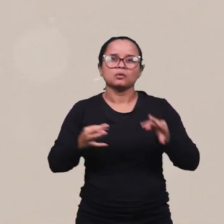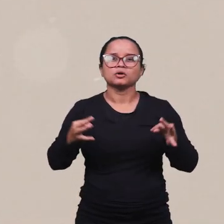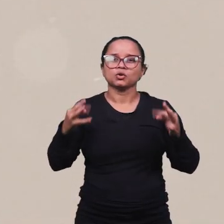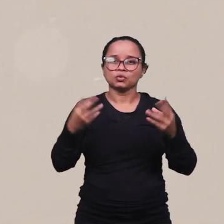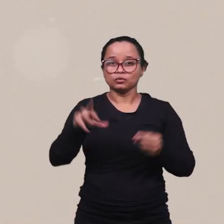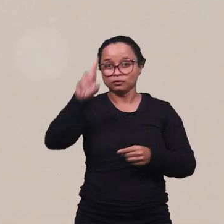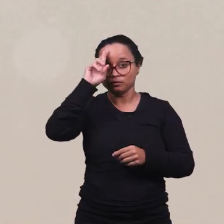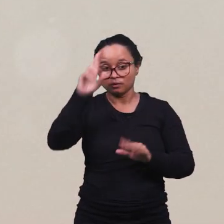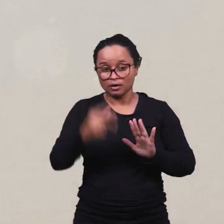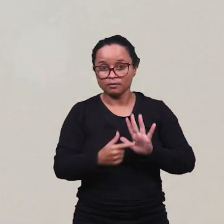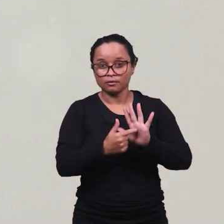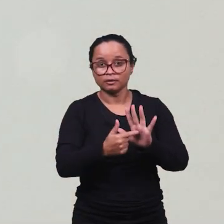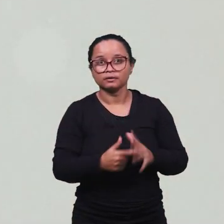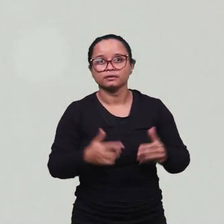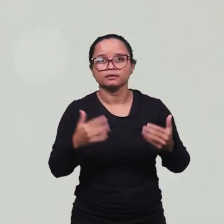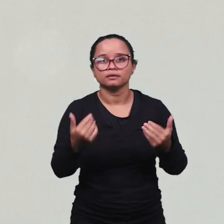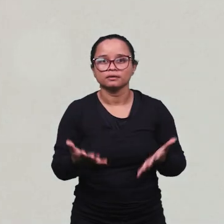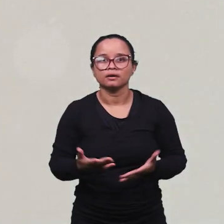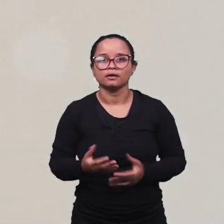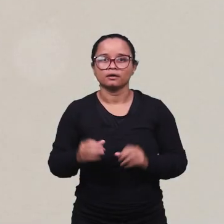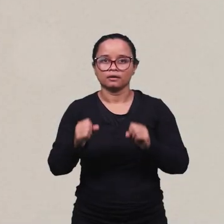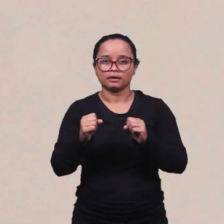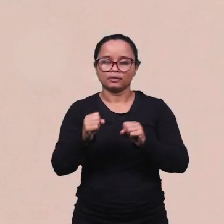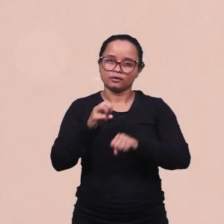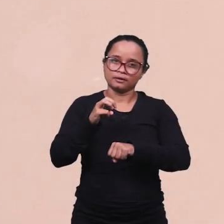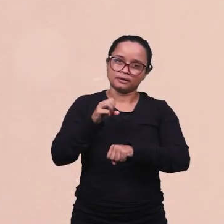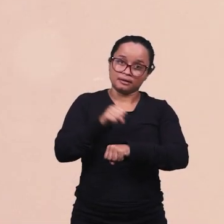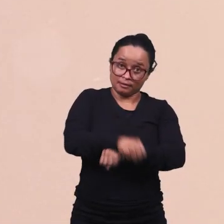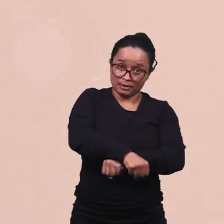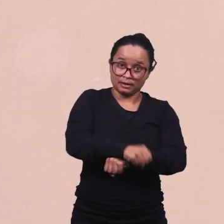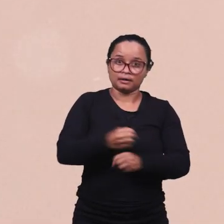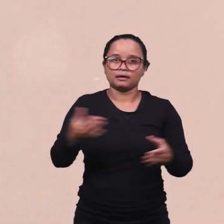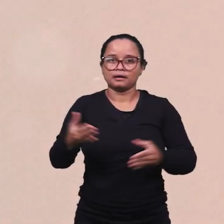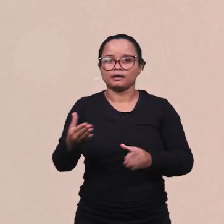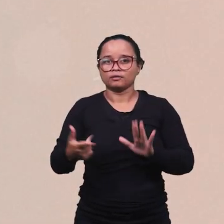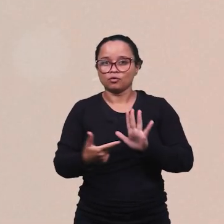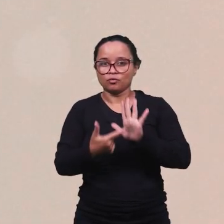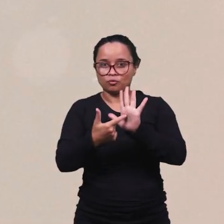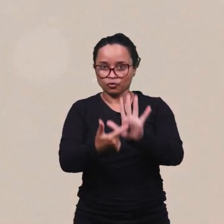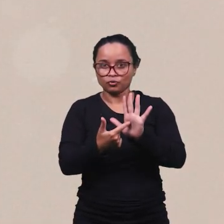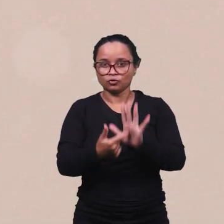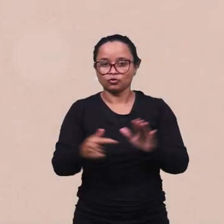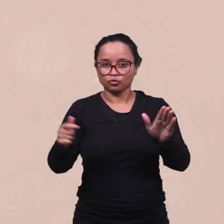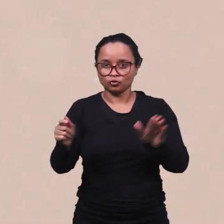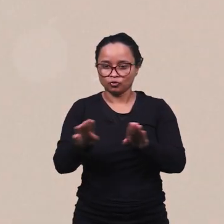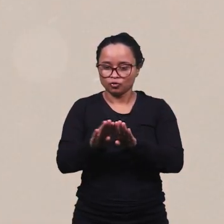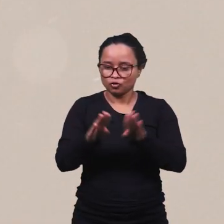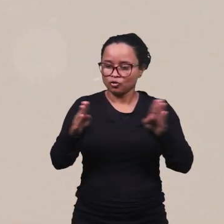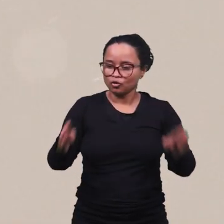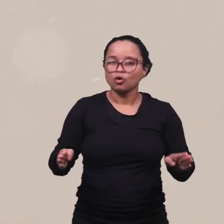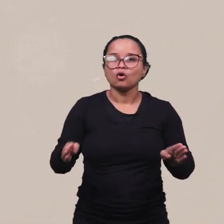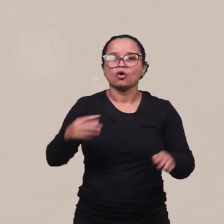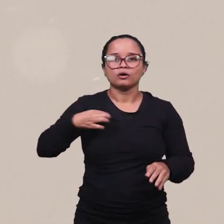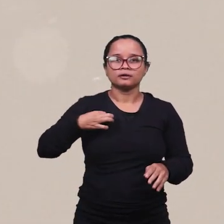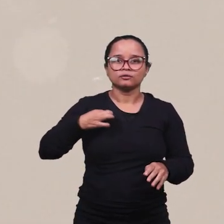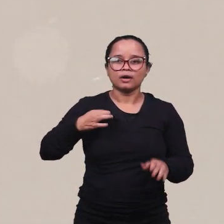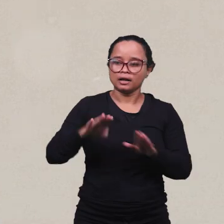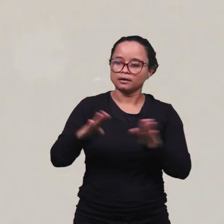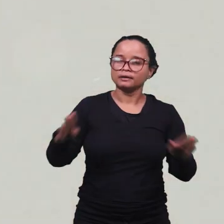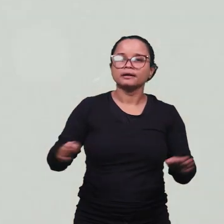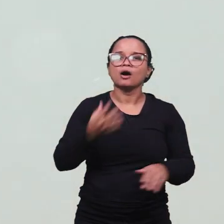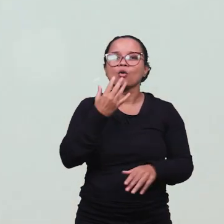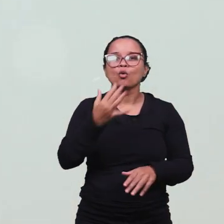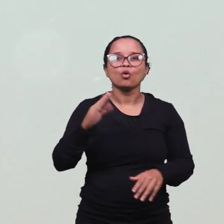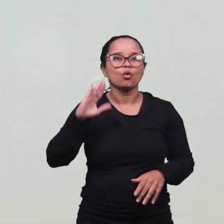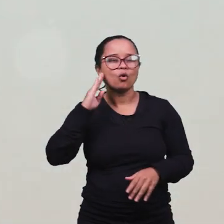Senhor mostrou. Igual esse seminário agora eu vim, o Senhor mostrou a cor da toalha, né? Que a toalha era para fazer tudo